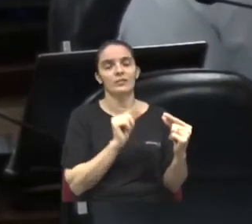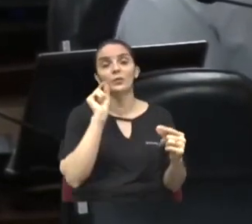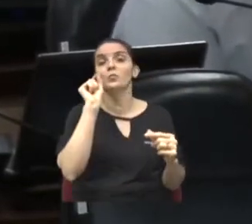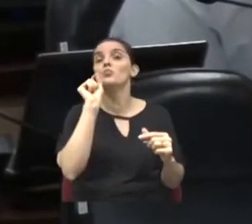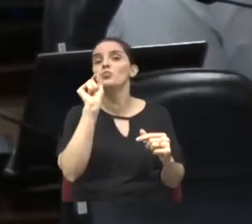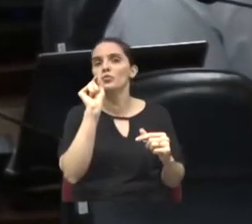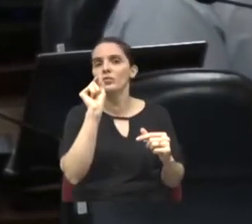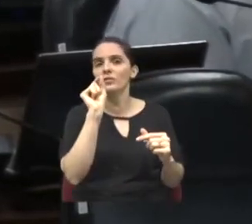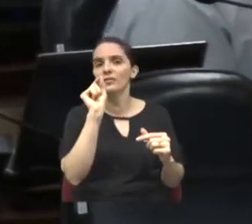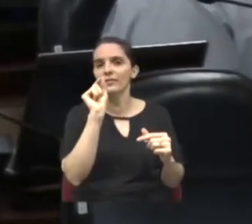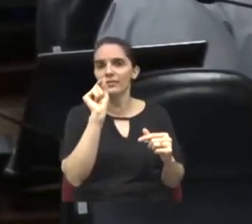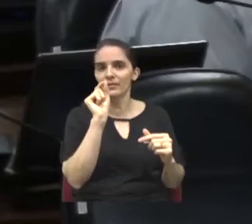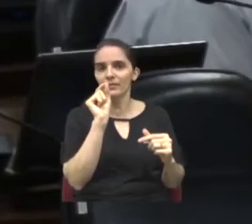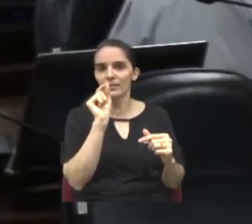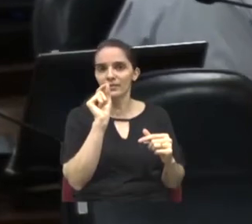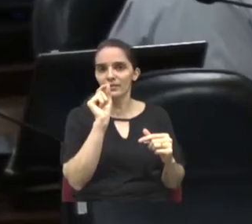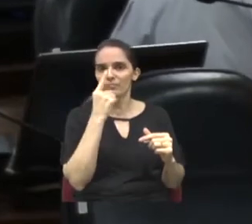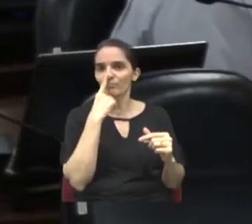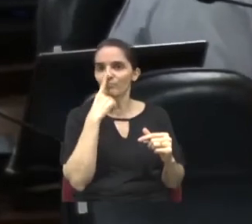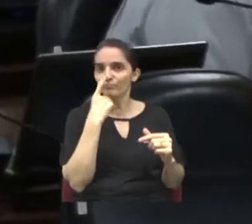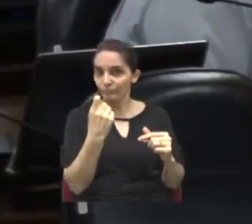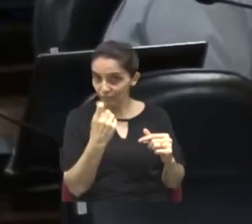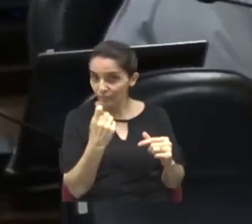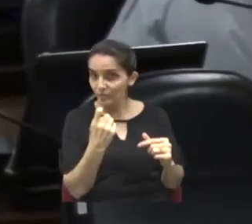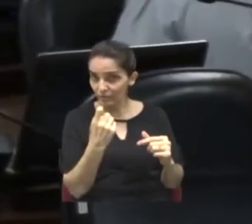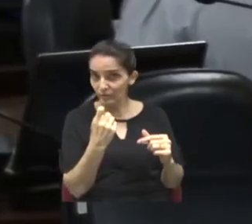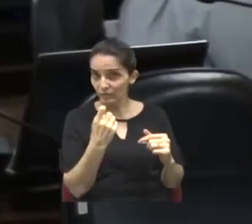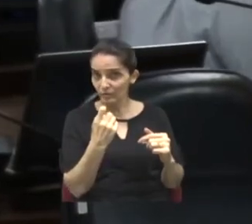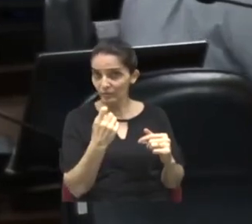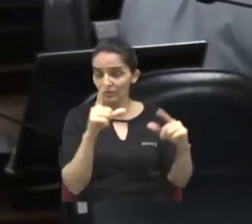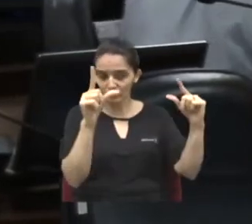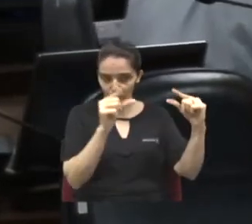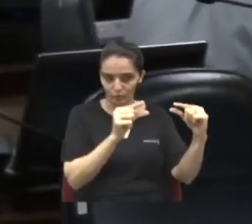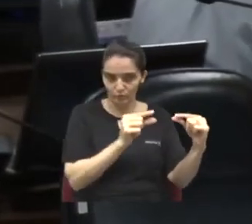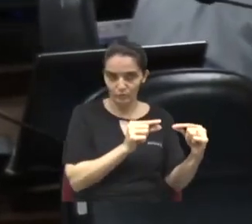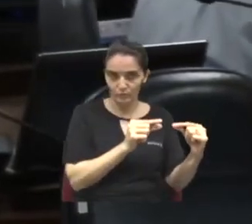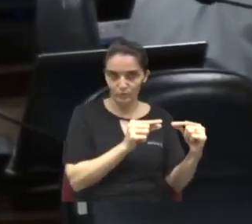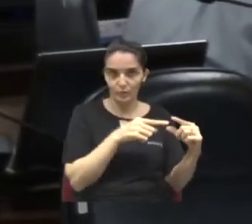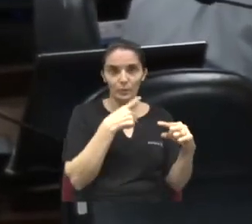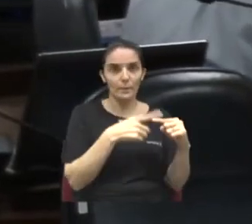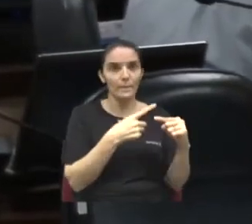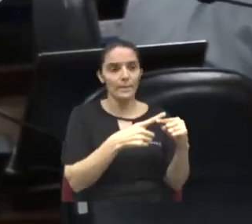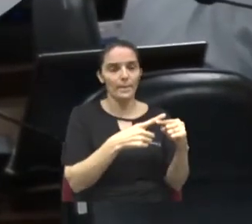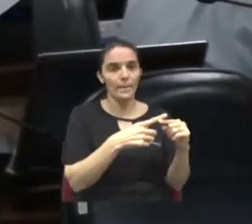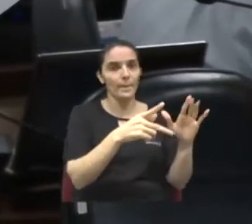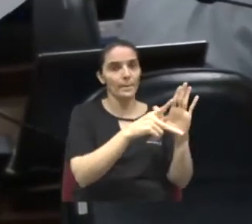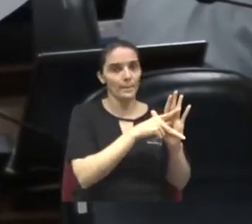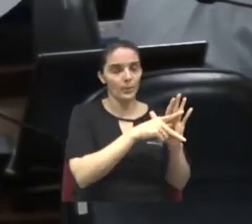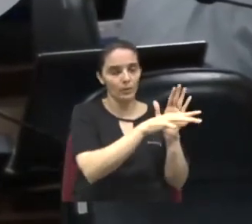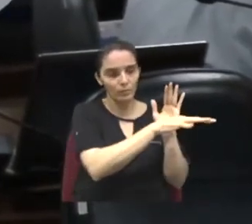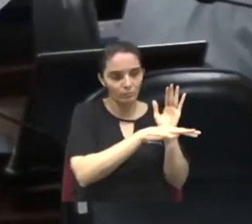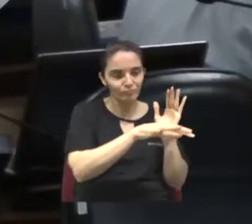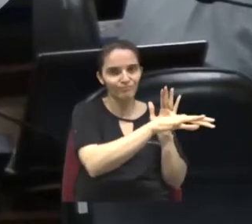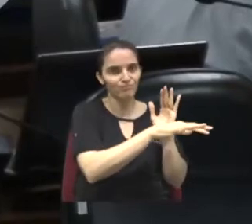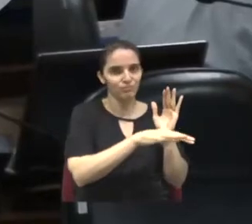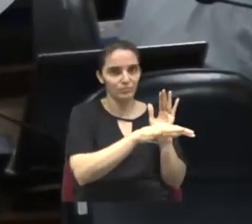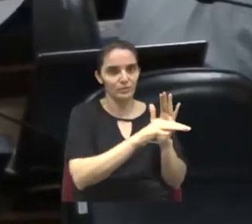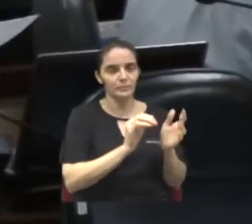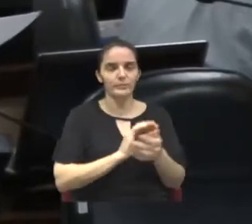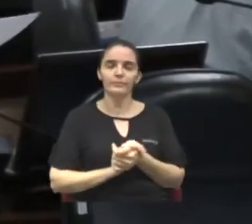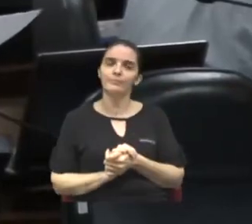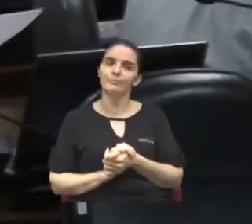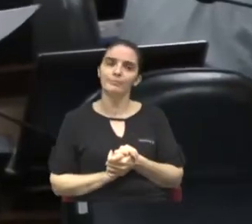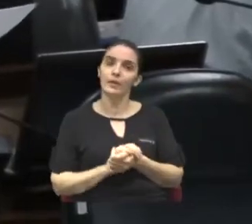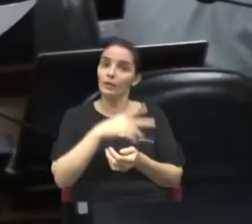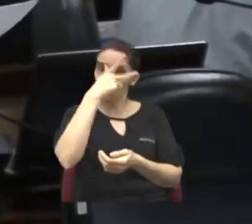significativa eventuais odores provenientes do ET, da região. Então, é